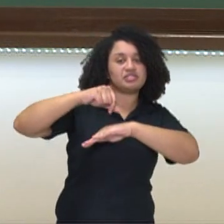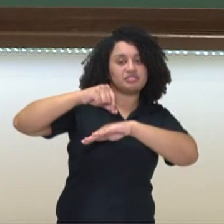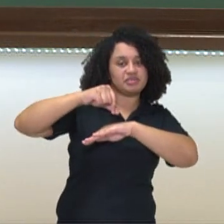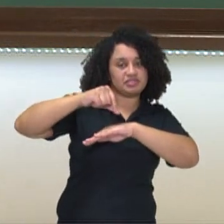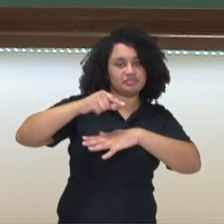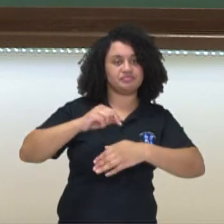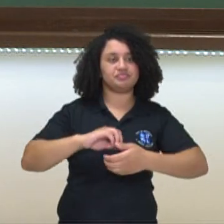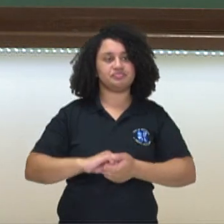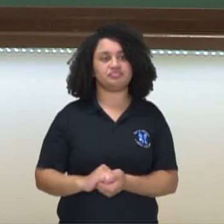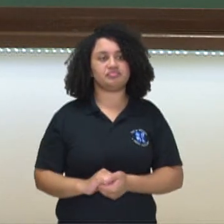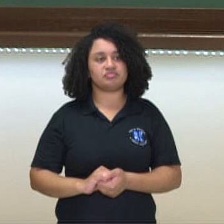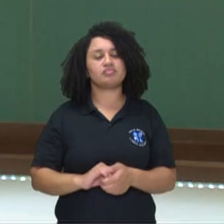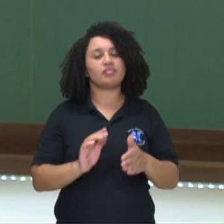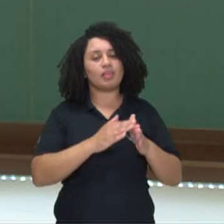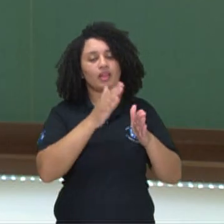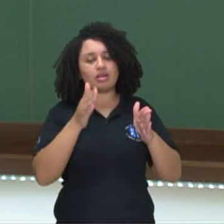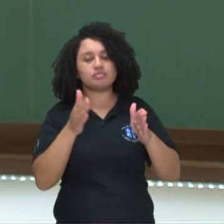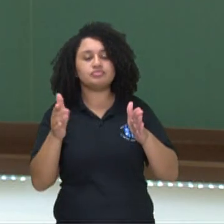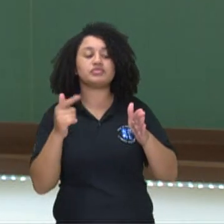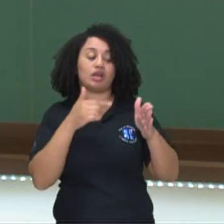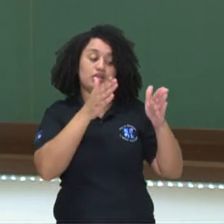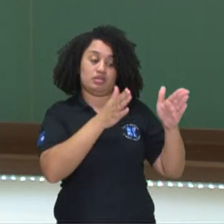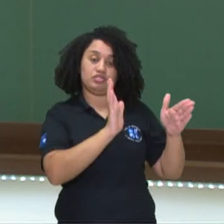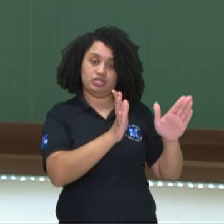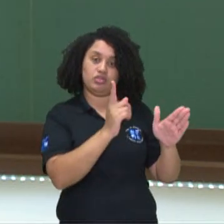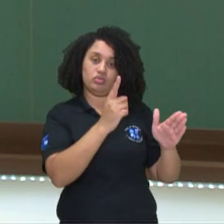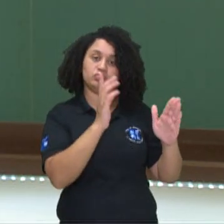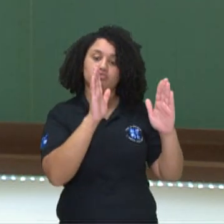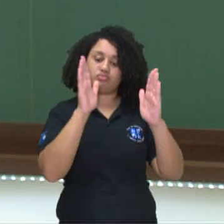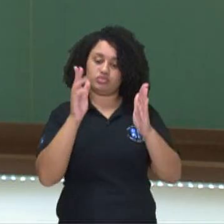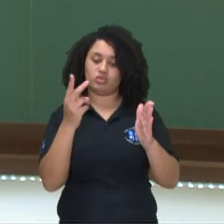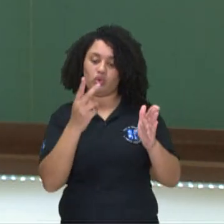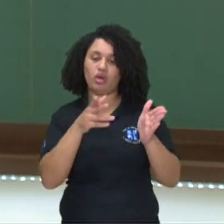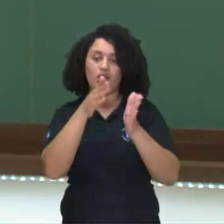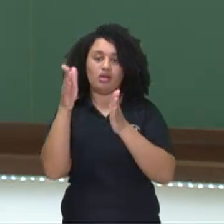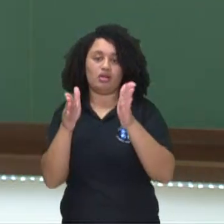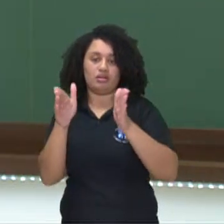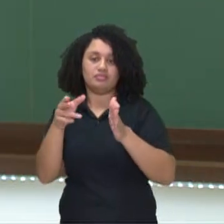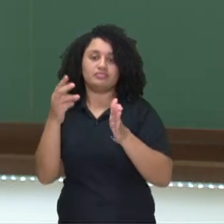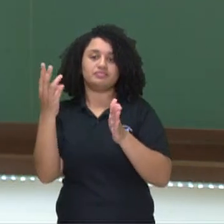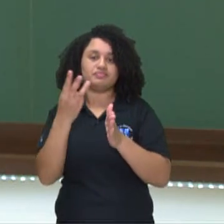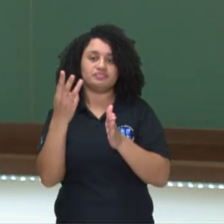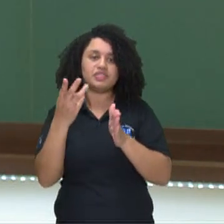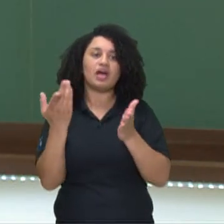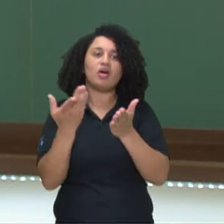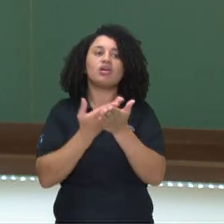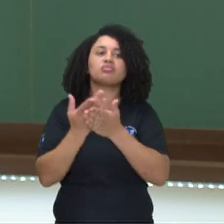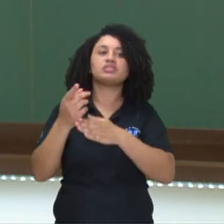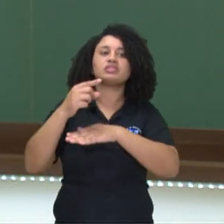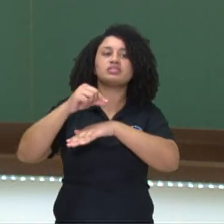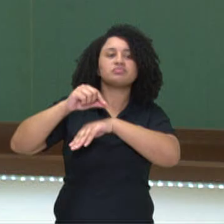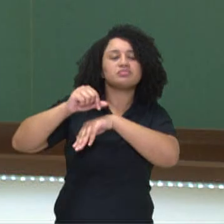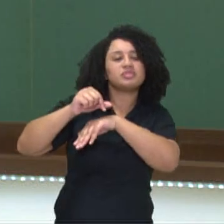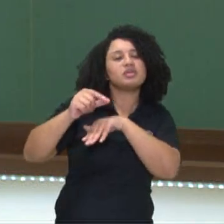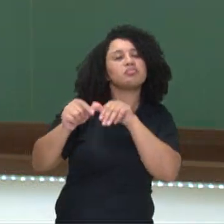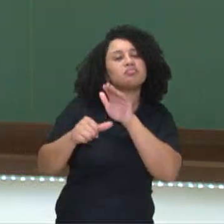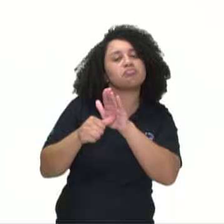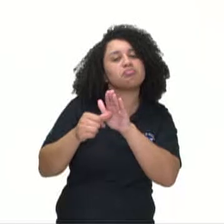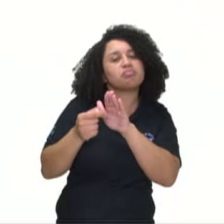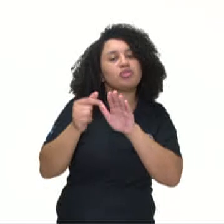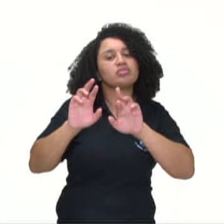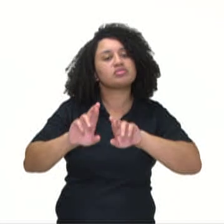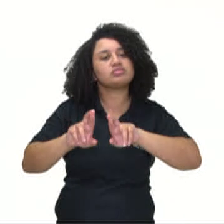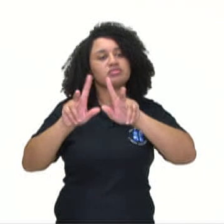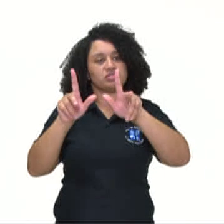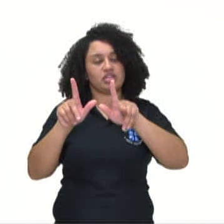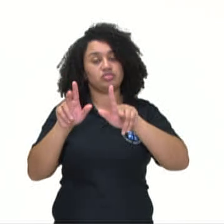capitalismo. Na continuação da evolução do sistema capitalista, nós entramos num capitalismo um pouquinho diferenciado. Como